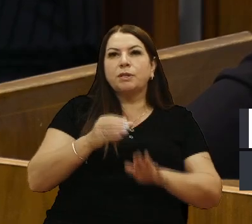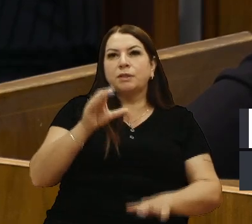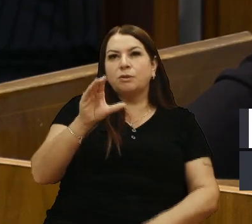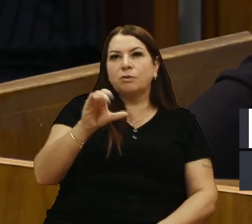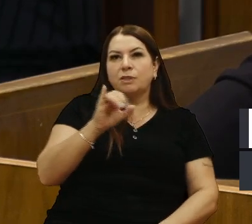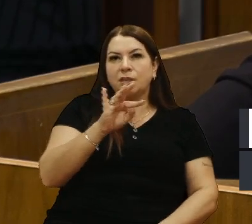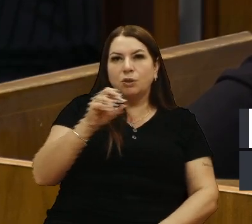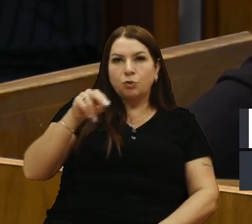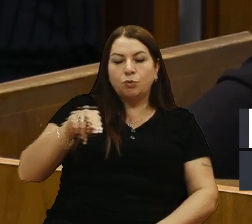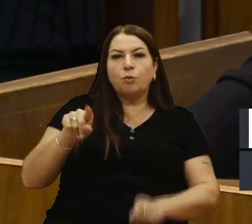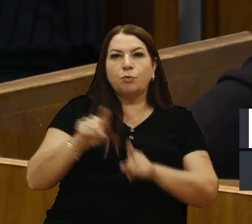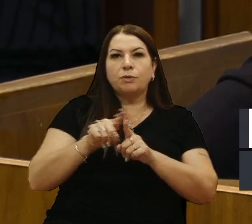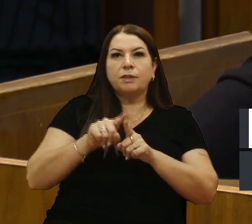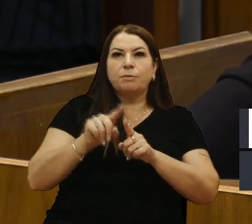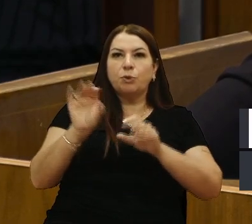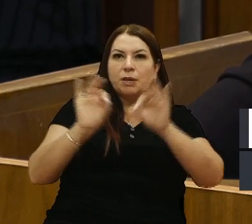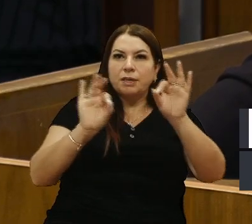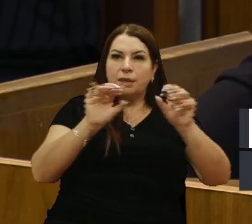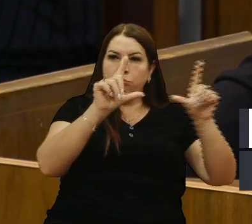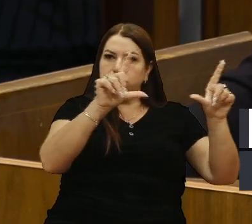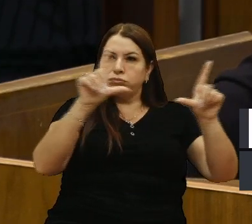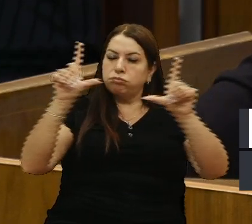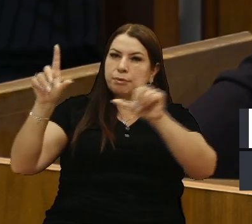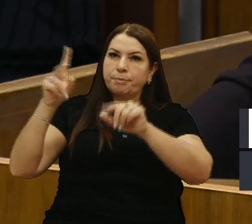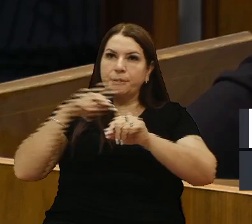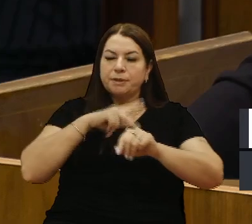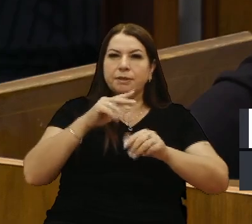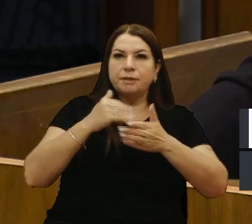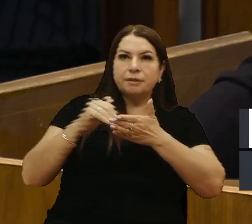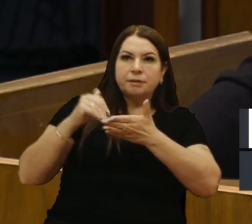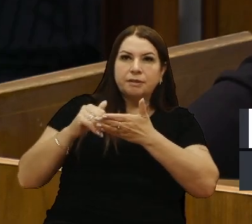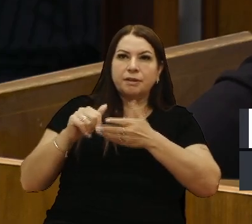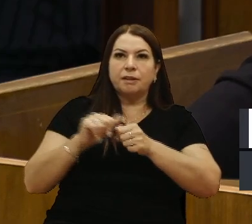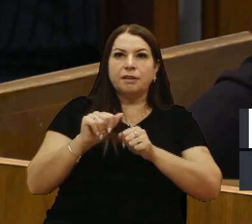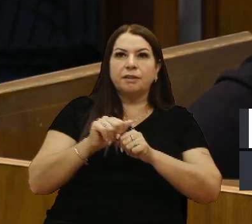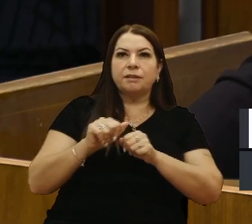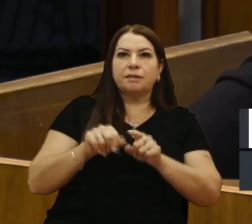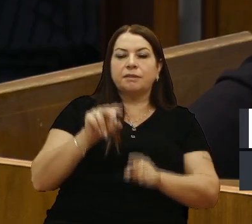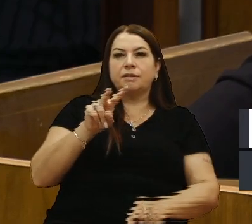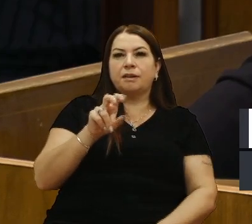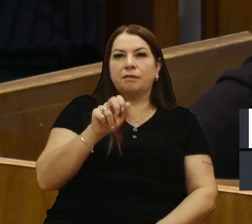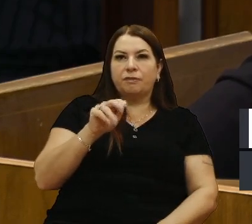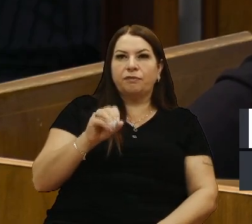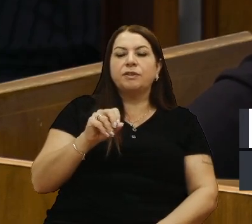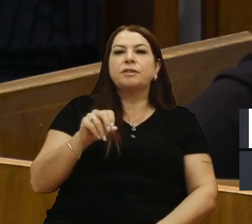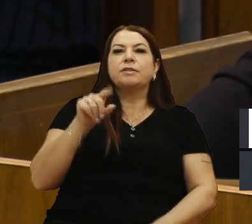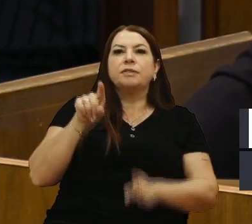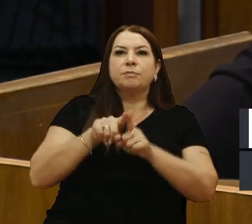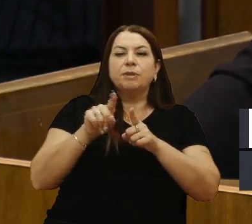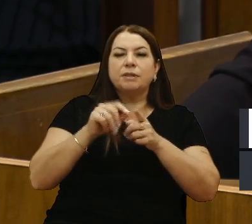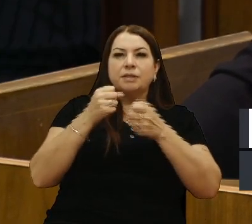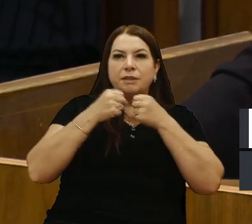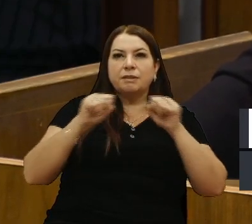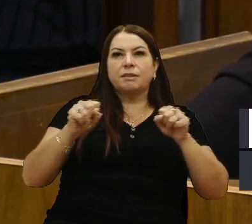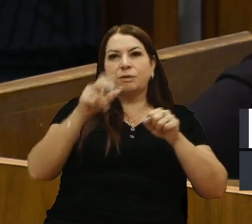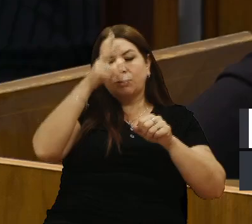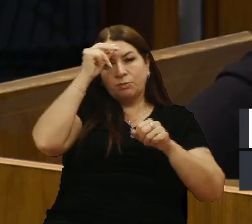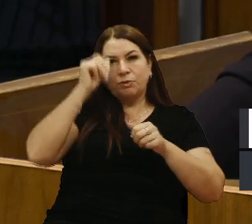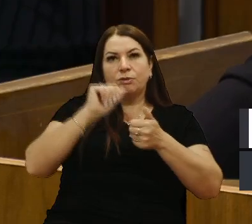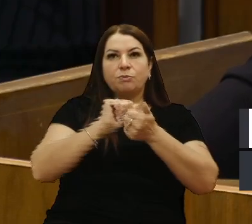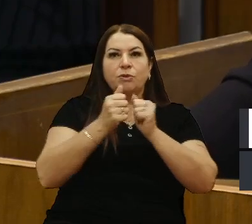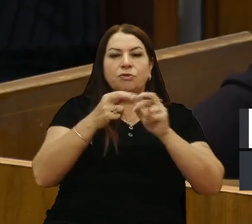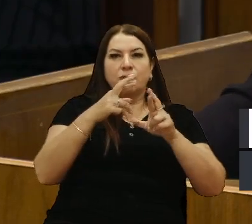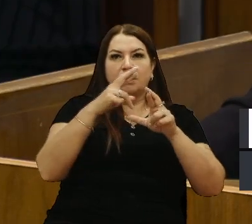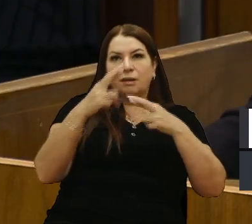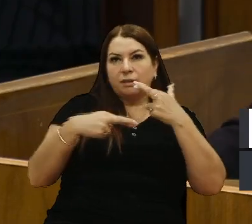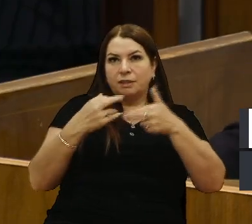organizaram a galeria de presidentes e secretários lá no ginásio Vasco da Gama, né? Onde tem a Secretaria Municipal de Esporte e Lazer.